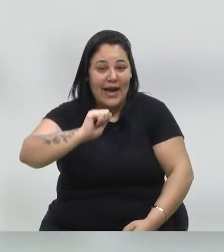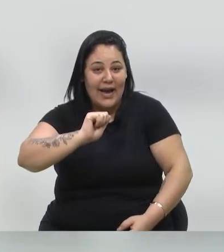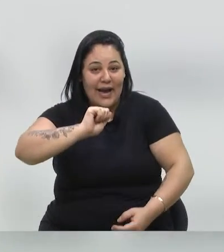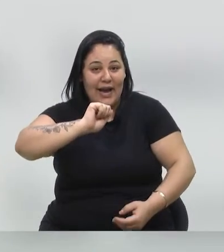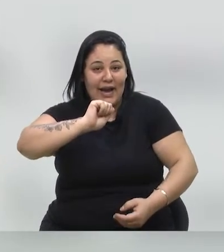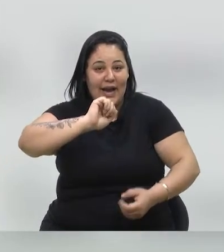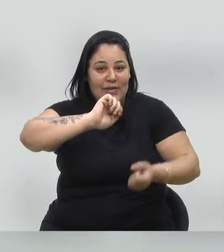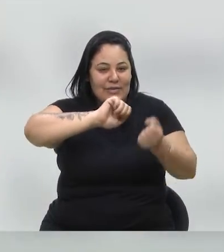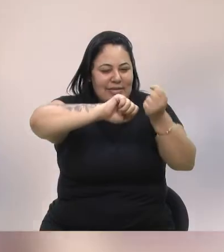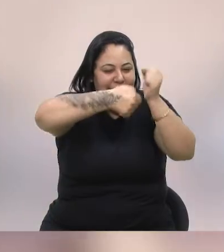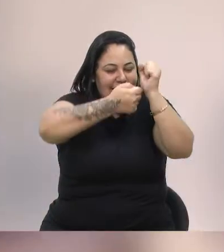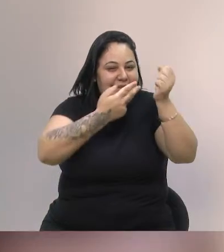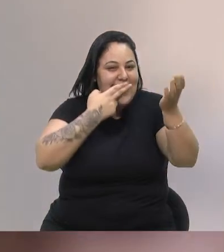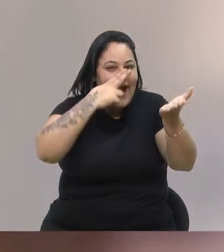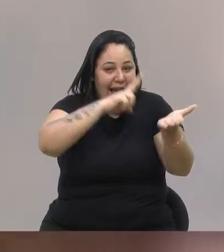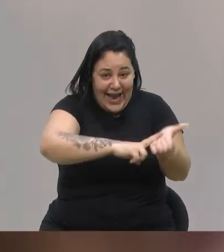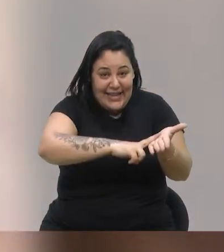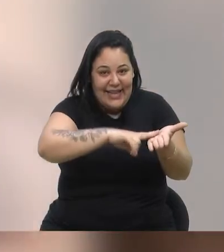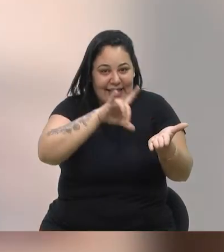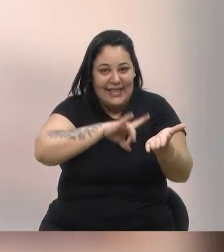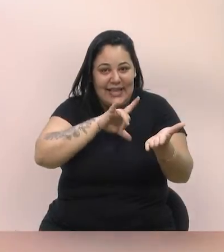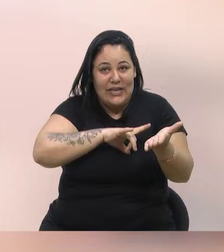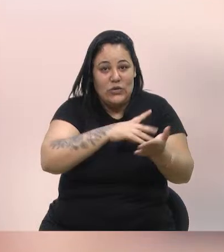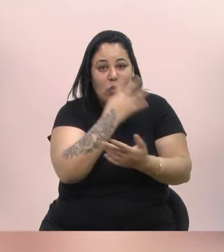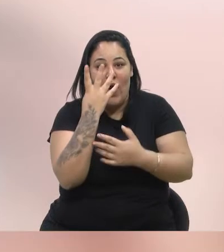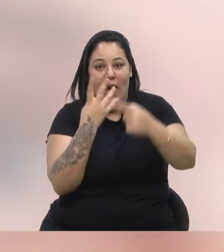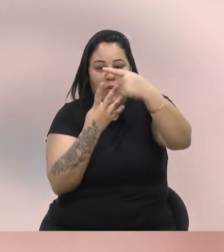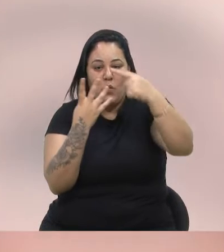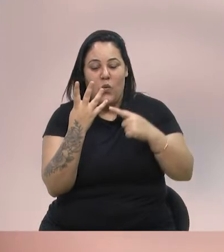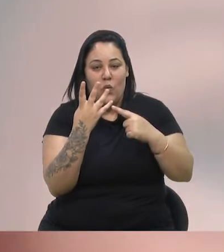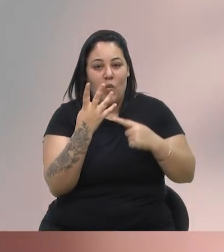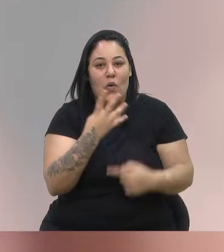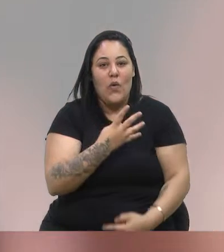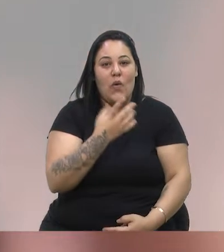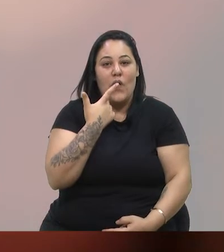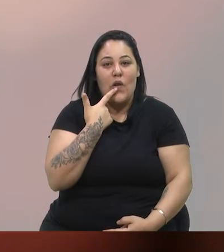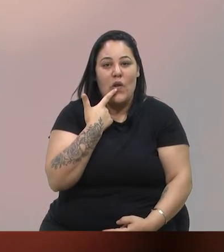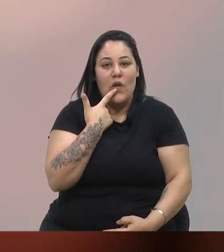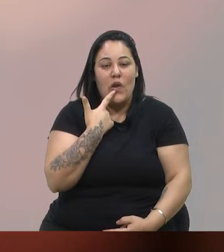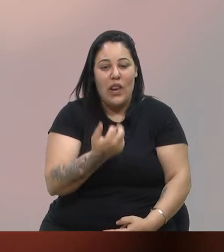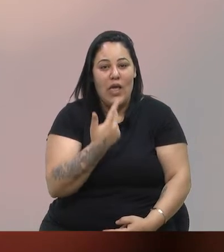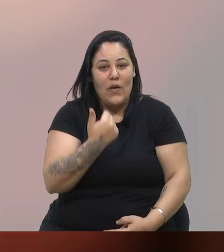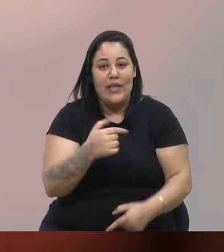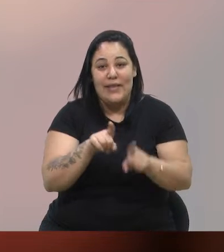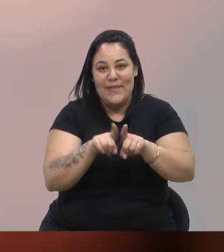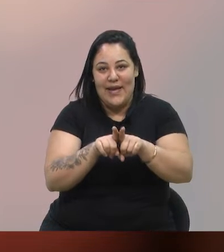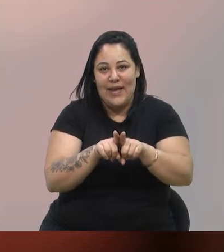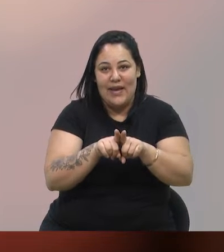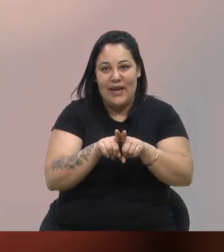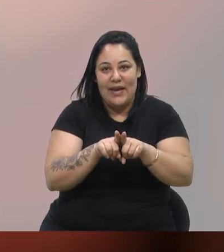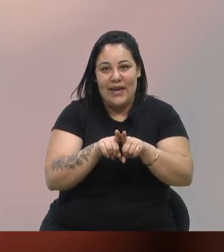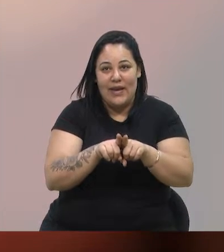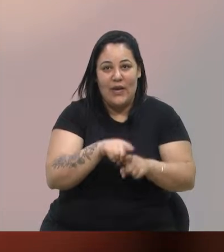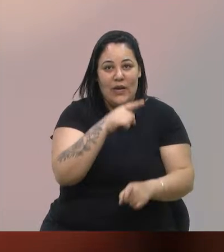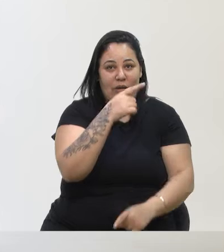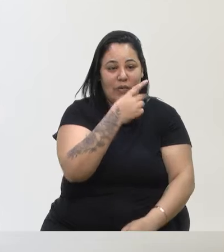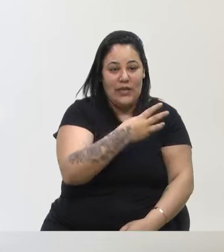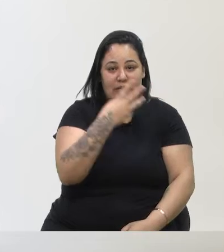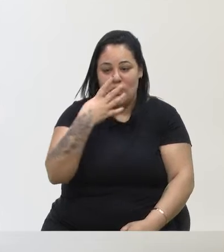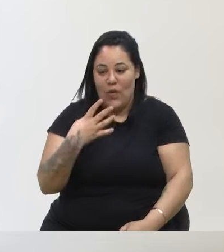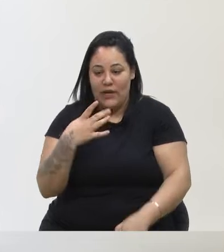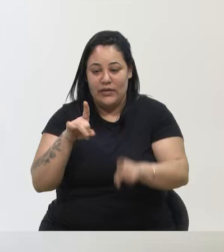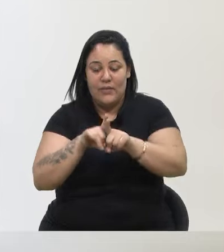serão 7 episódios. A gente lançou os 2 primeiros em 4 idiomas, lançamos agora o episódio 3 e 4 também em